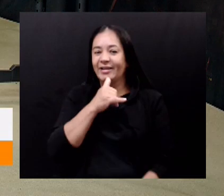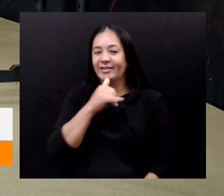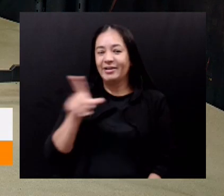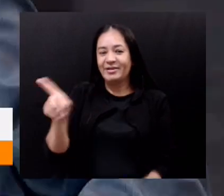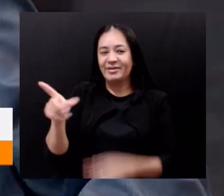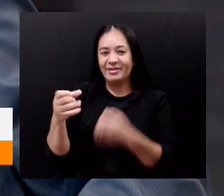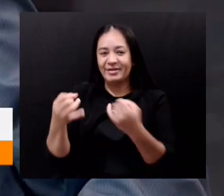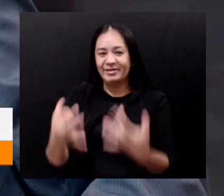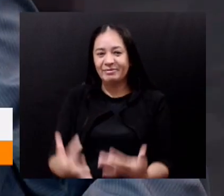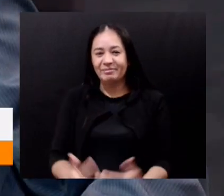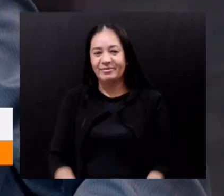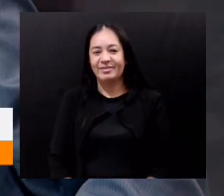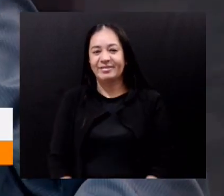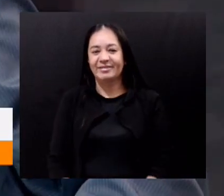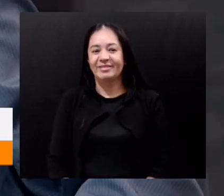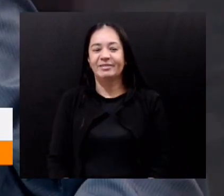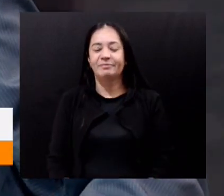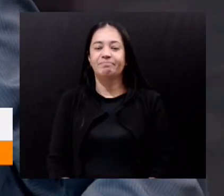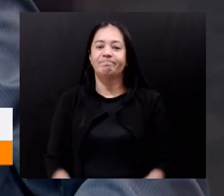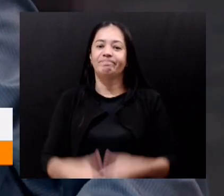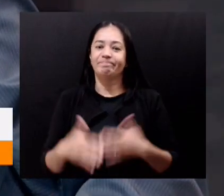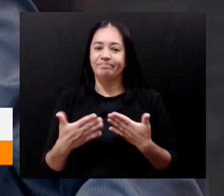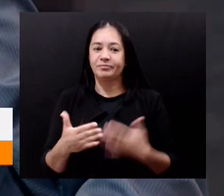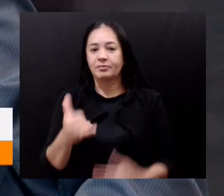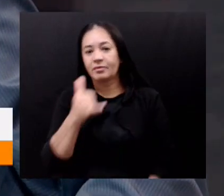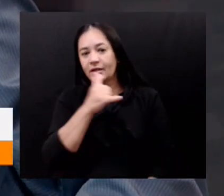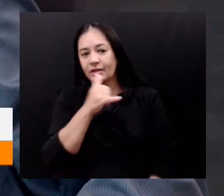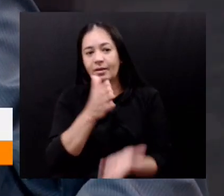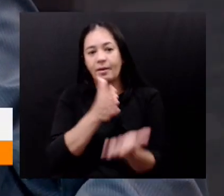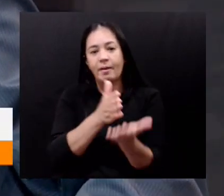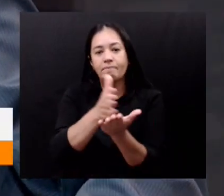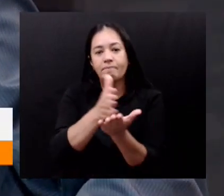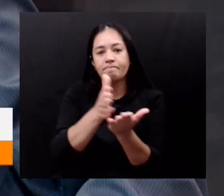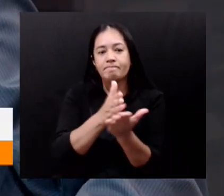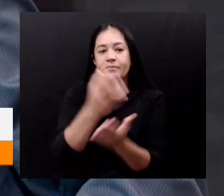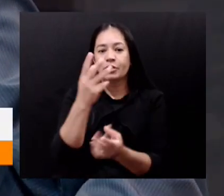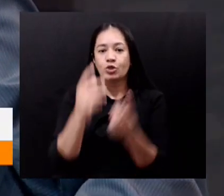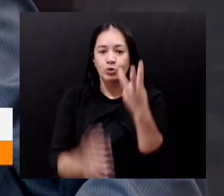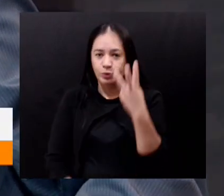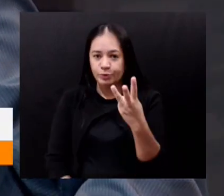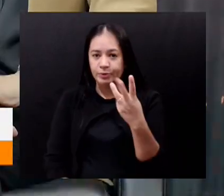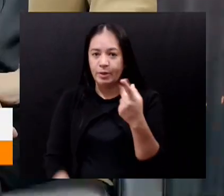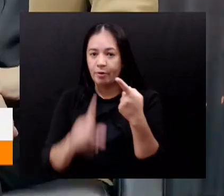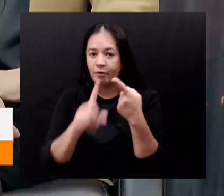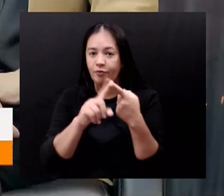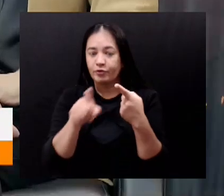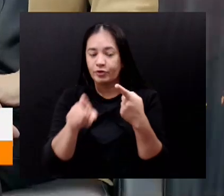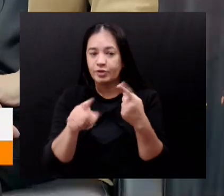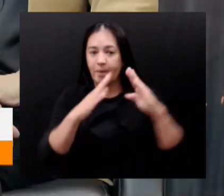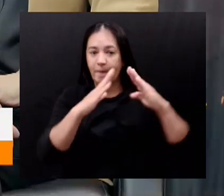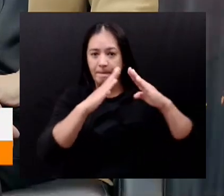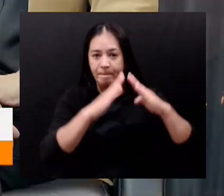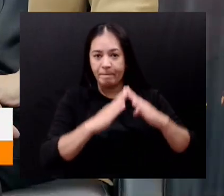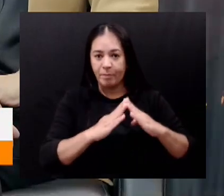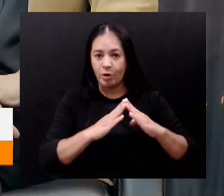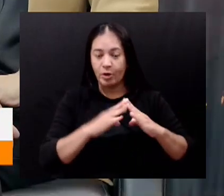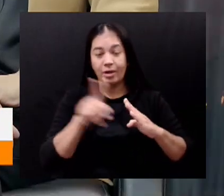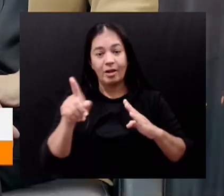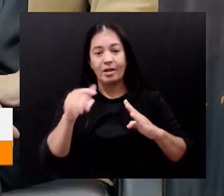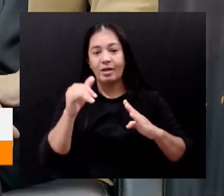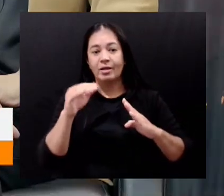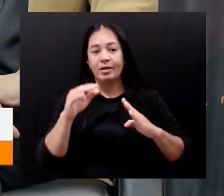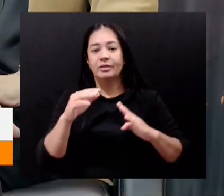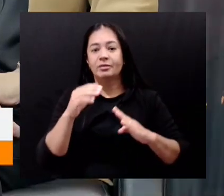A italiana tem, assim, 3 caminhos, né, como eu disse. Primeiro, você vai residir na Itália e Uhum. digamos